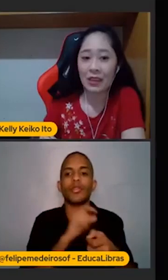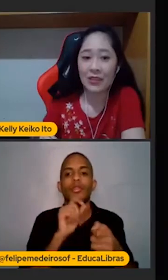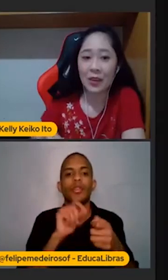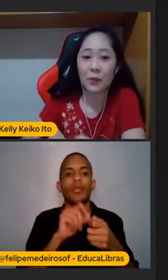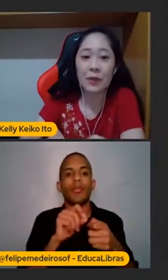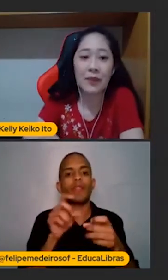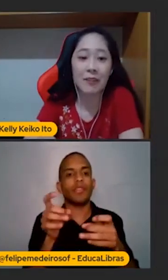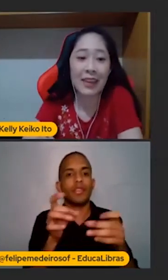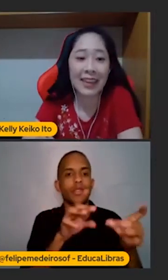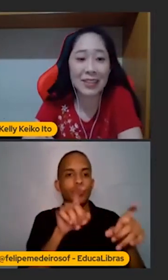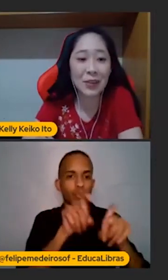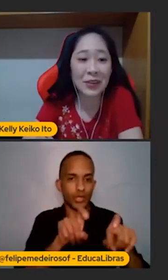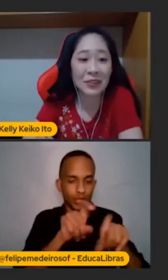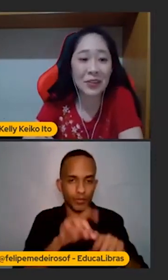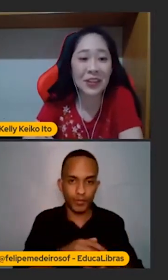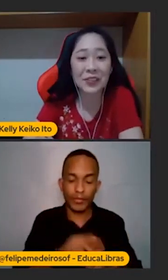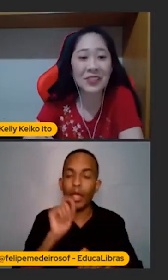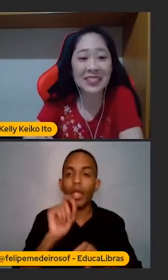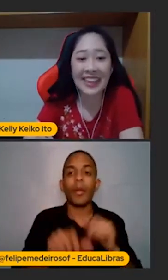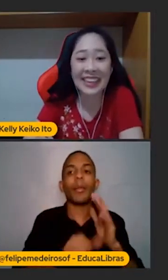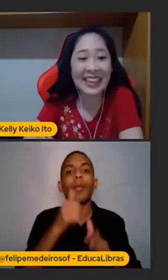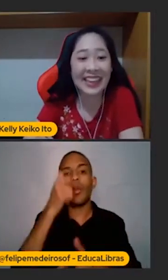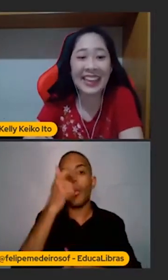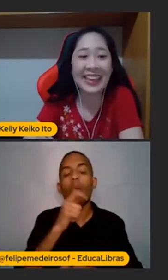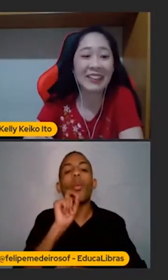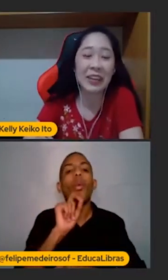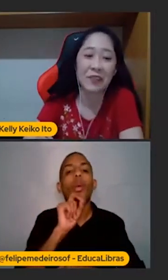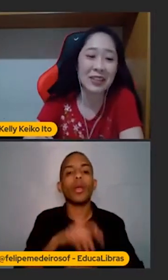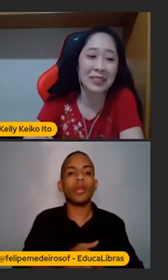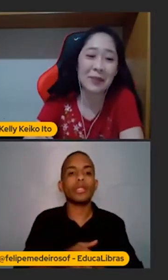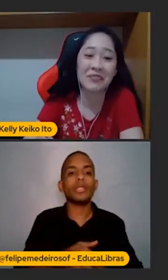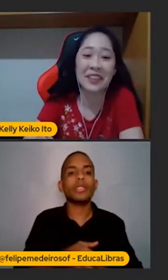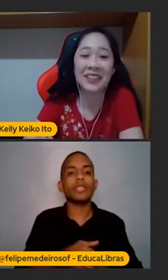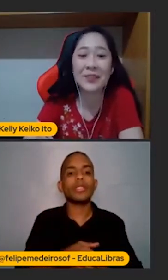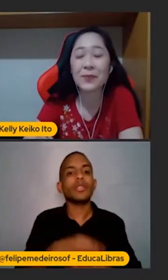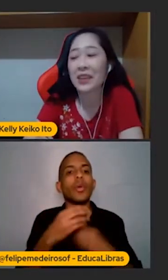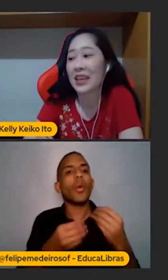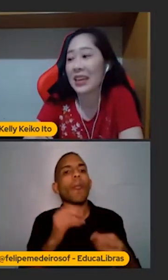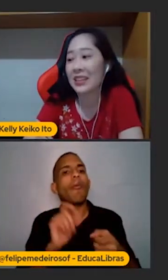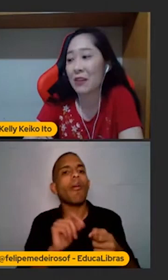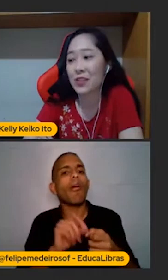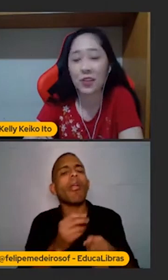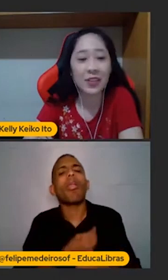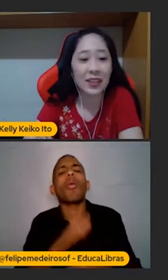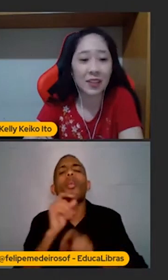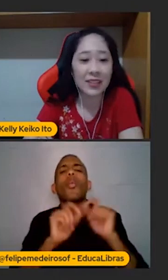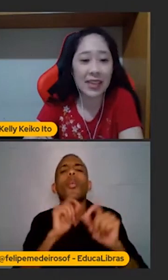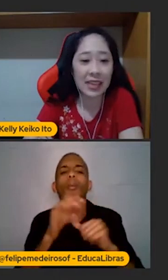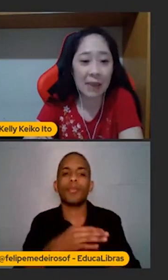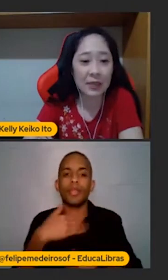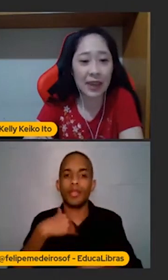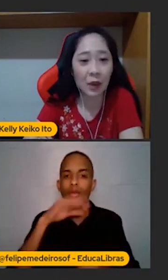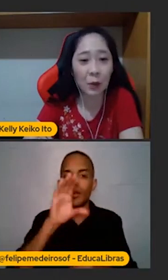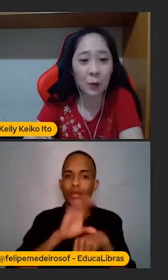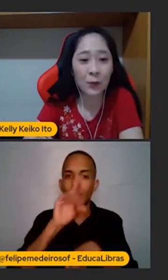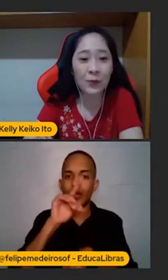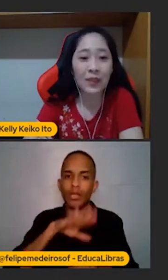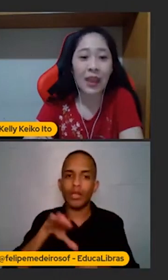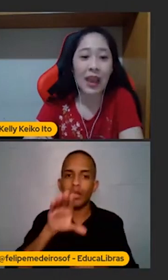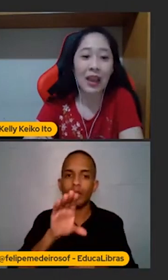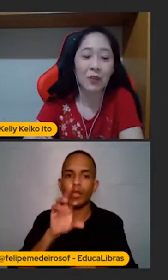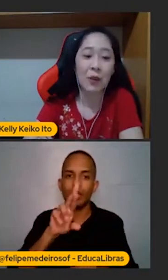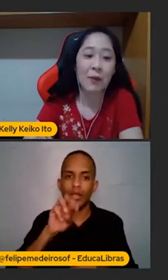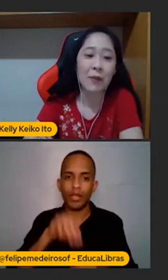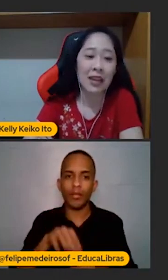digital então primeiro né quem sou eu que que eu tô fazendo aqui que que eu faço da minha vida então eu Sou coordenadora de CRM na